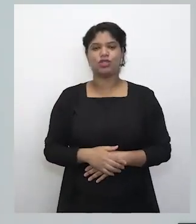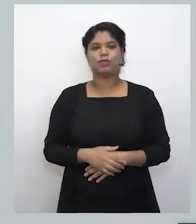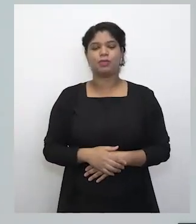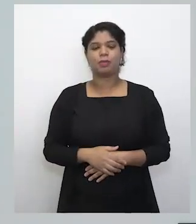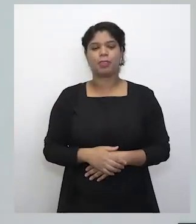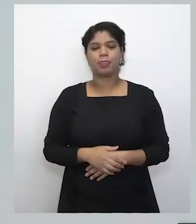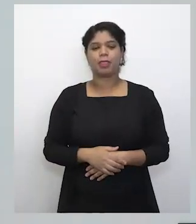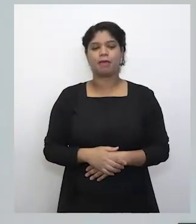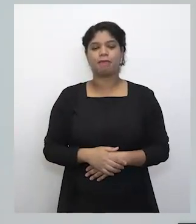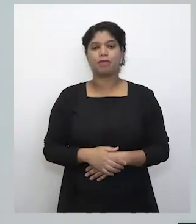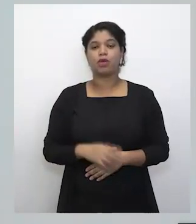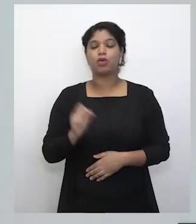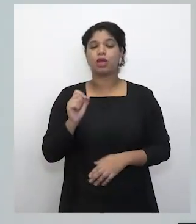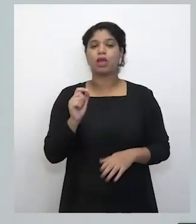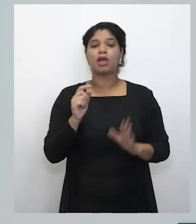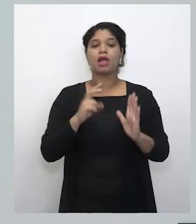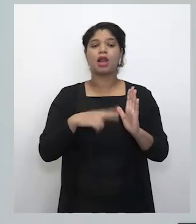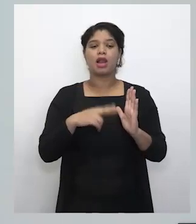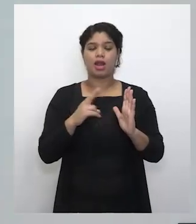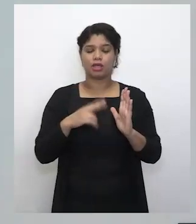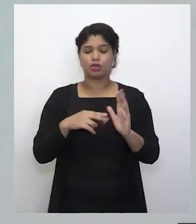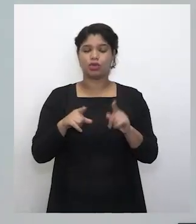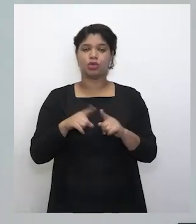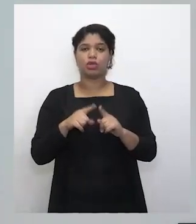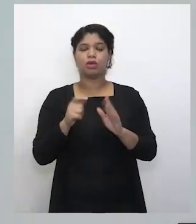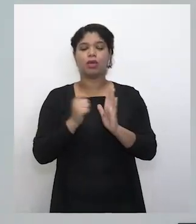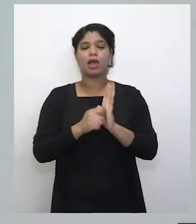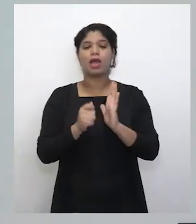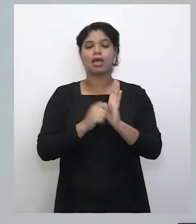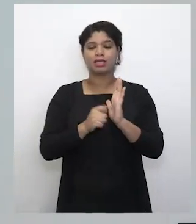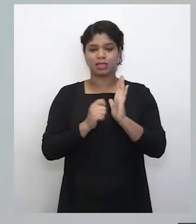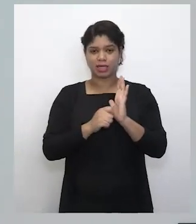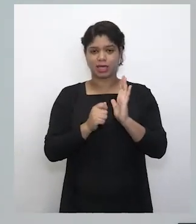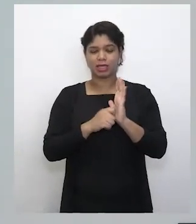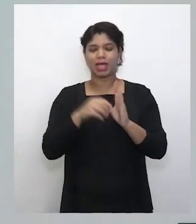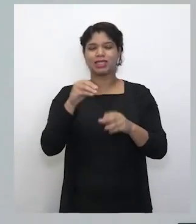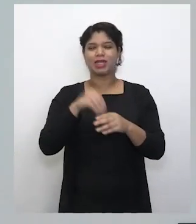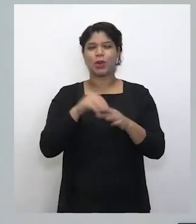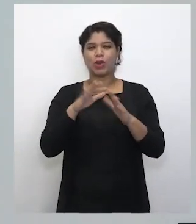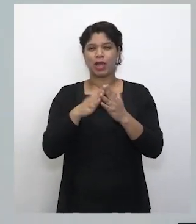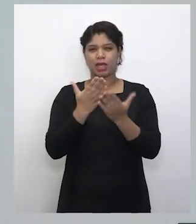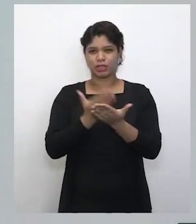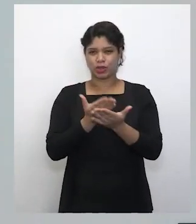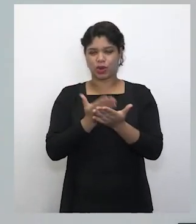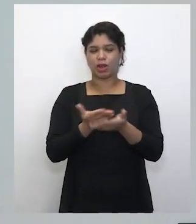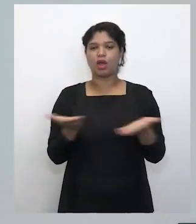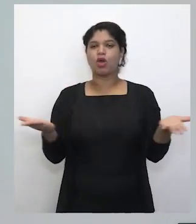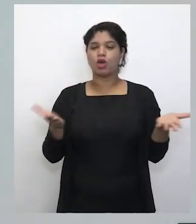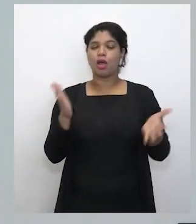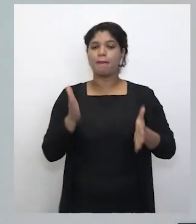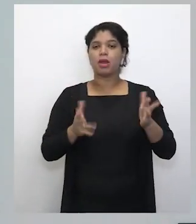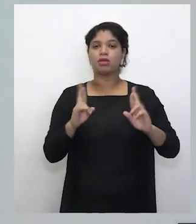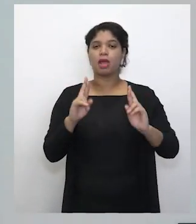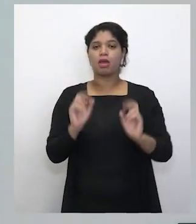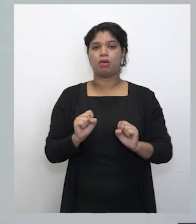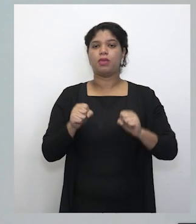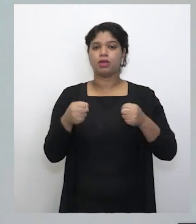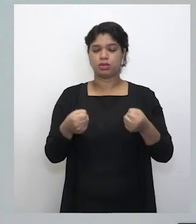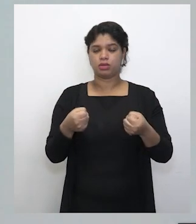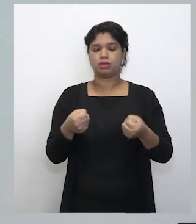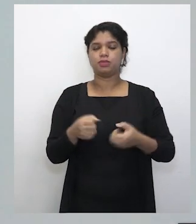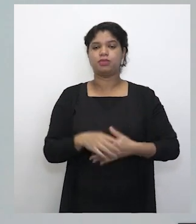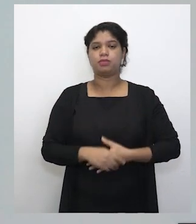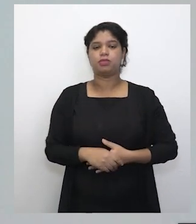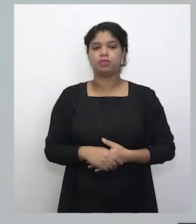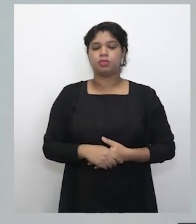mais sobre a leitura e a escrita na escola durante esse período de recuperação intensiva.